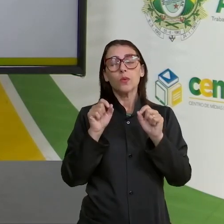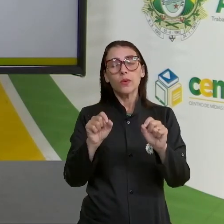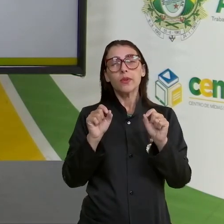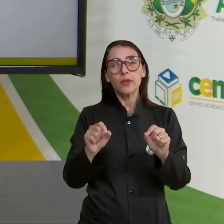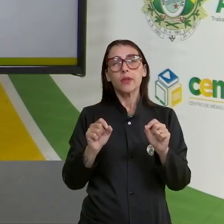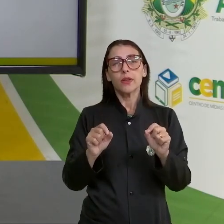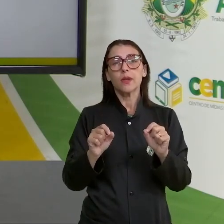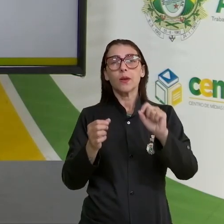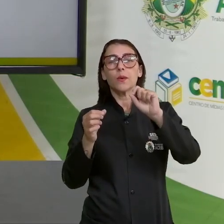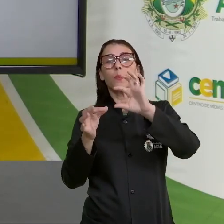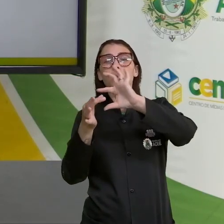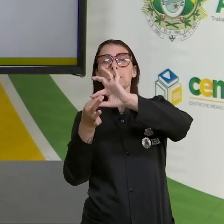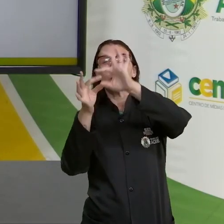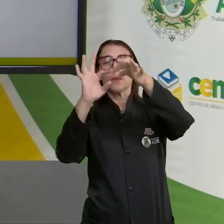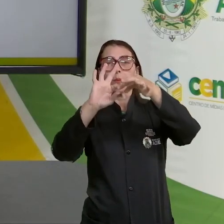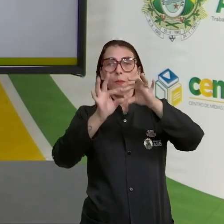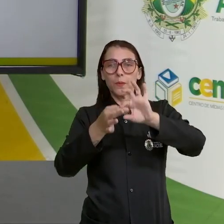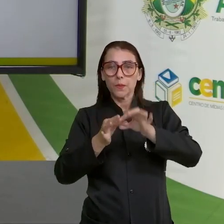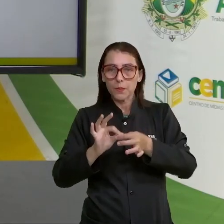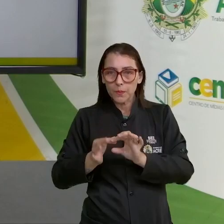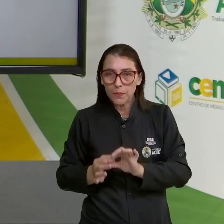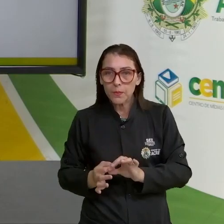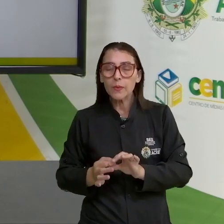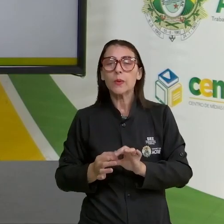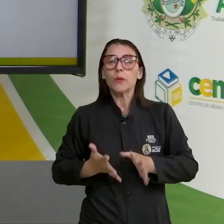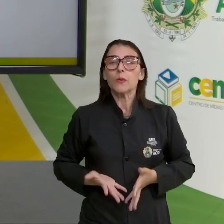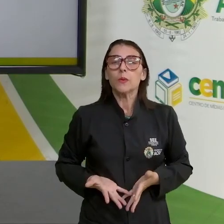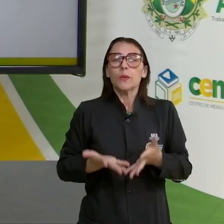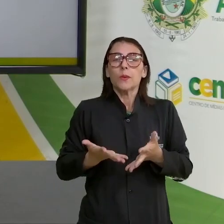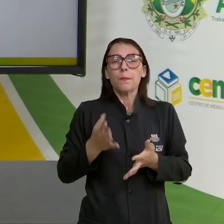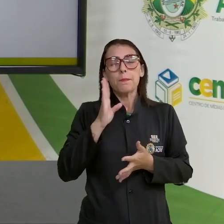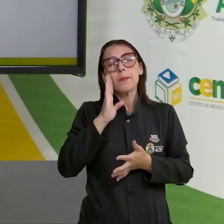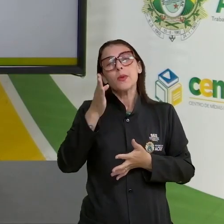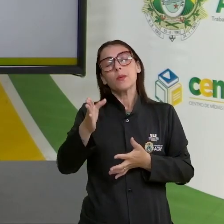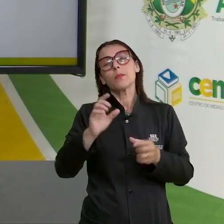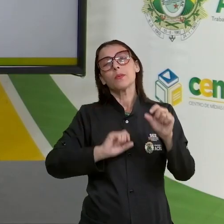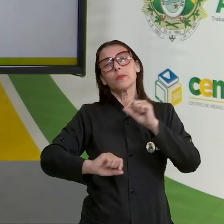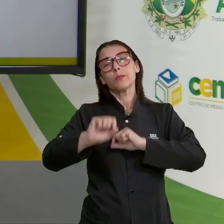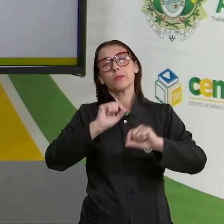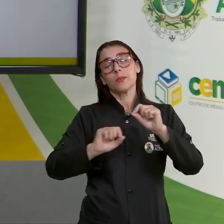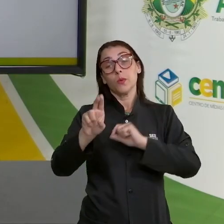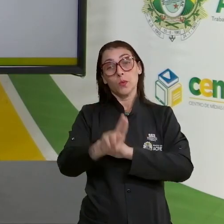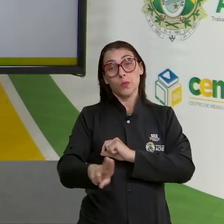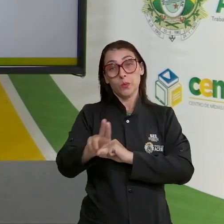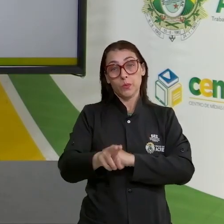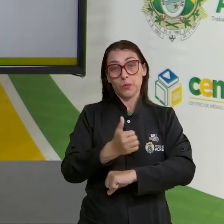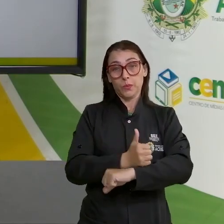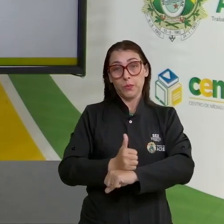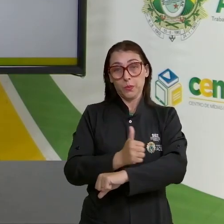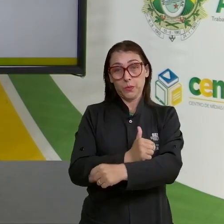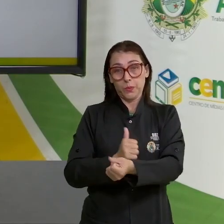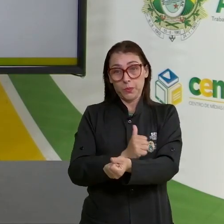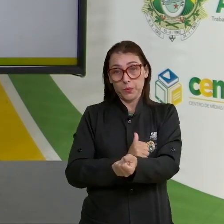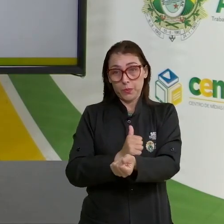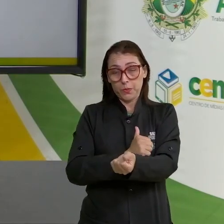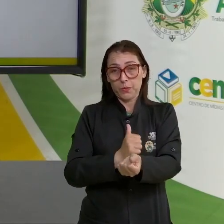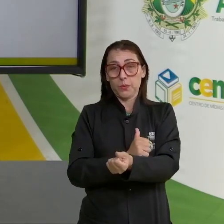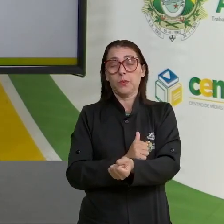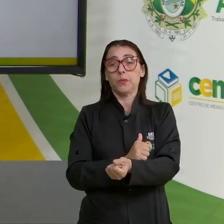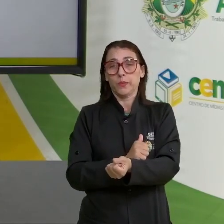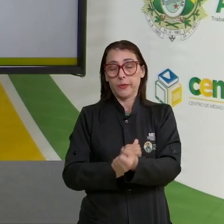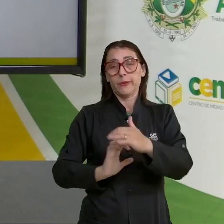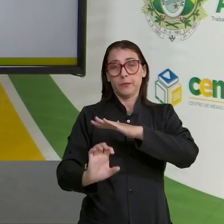aí de ciclo, tá? Um ciclo impulsionado principalmente pelo consumismo através das